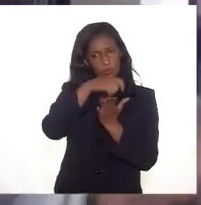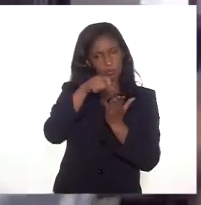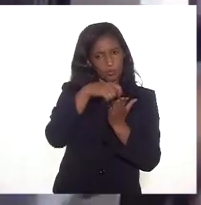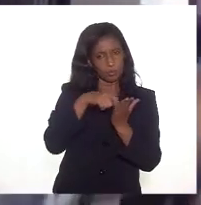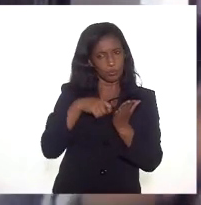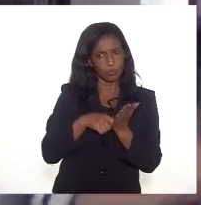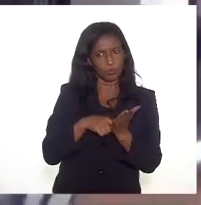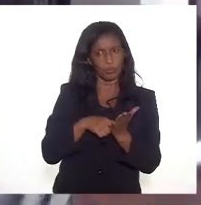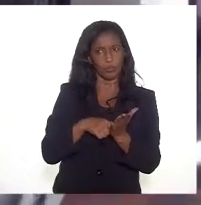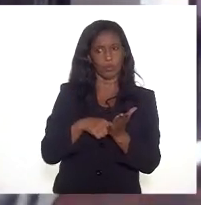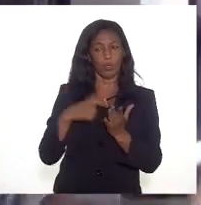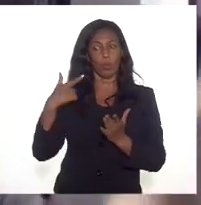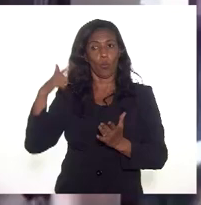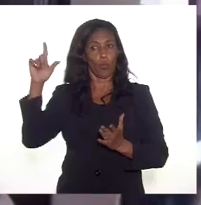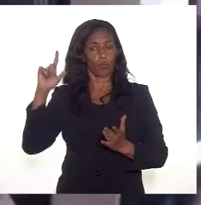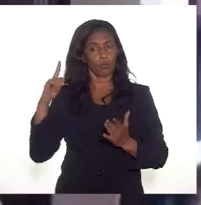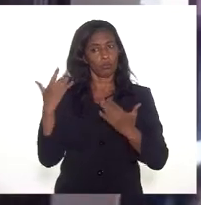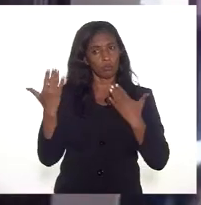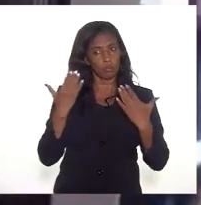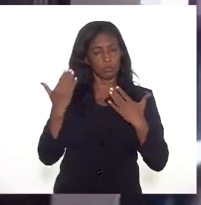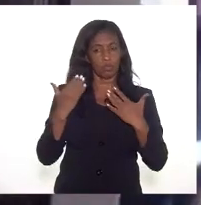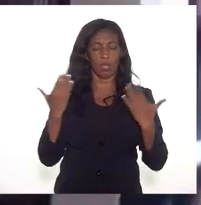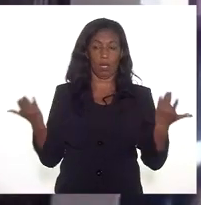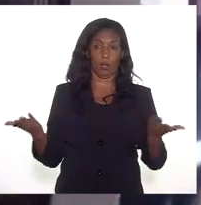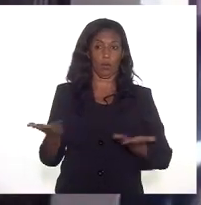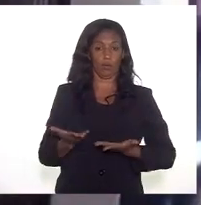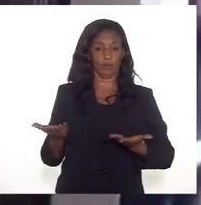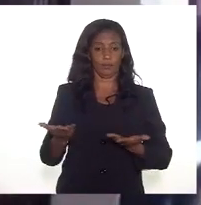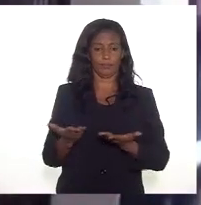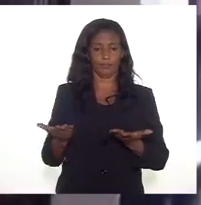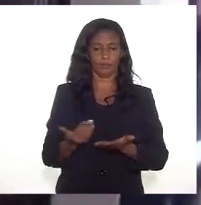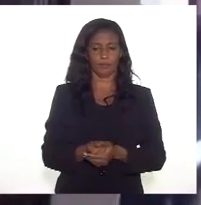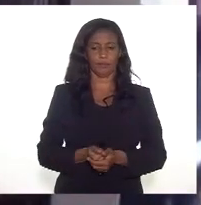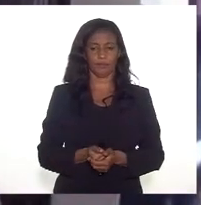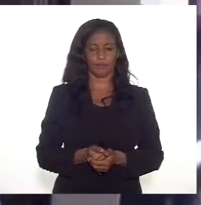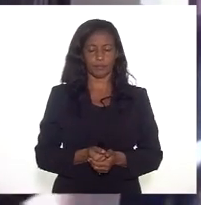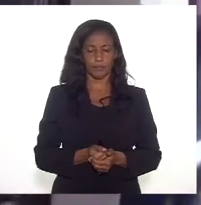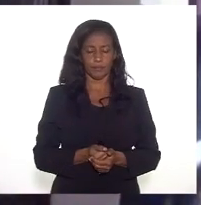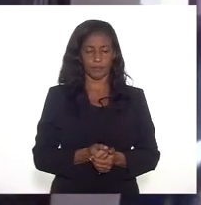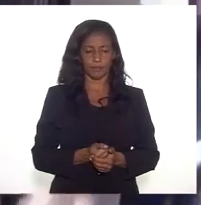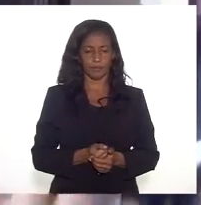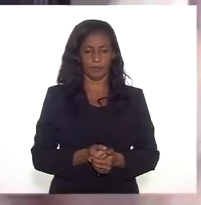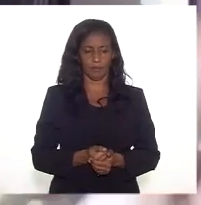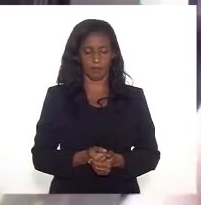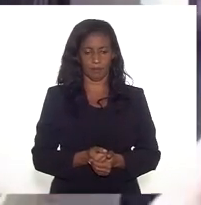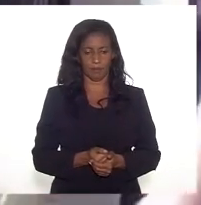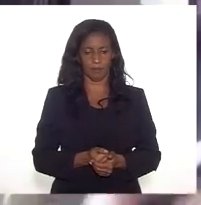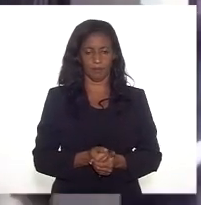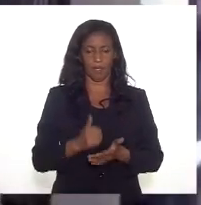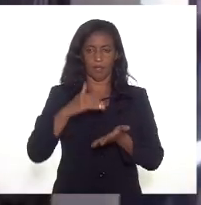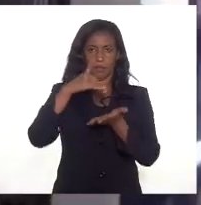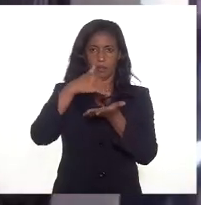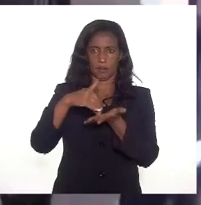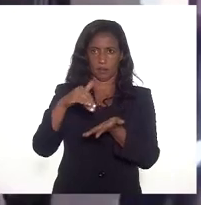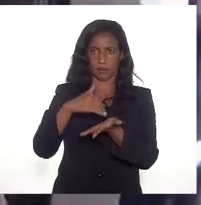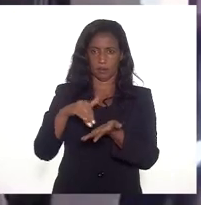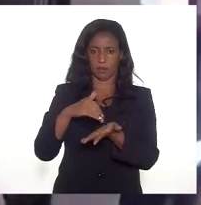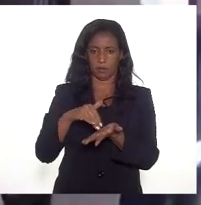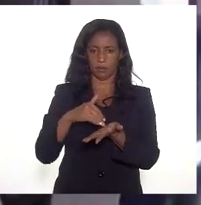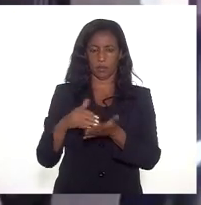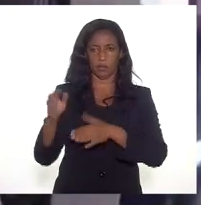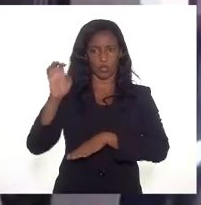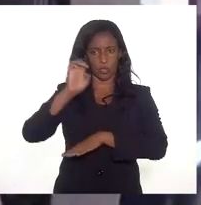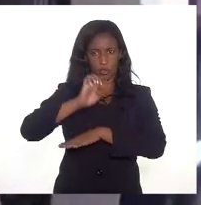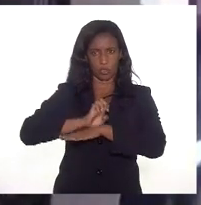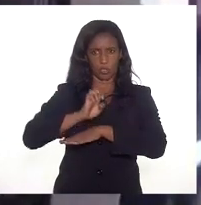uma outra relação agora em relação à Secretaria do